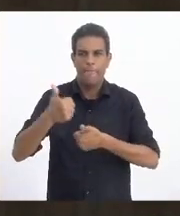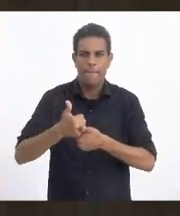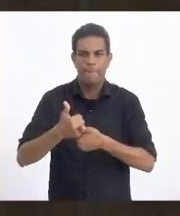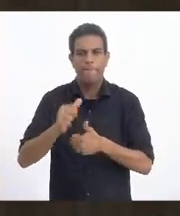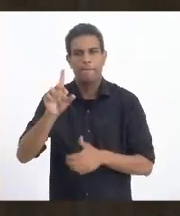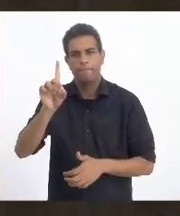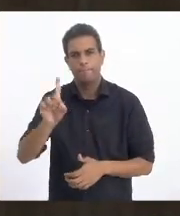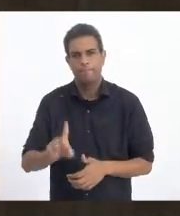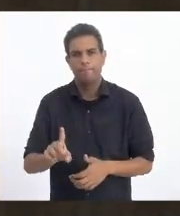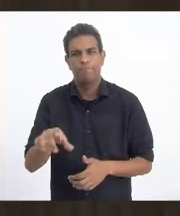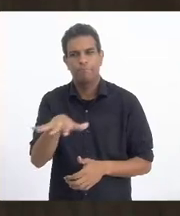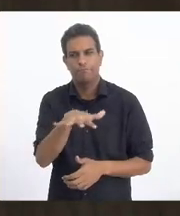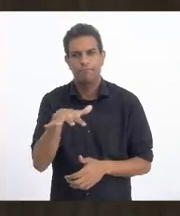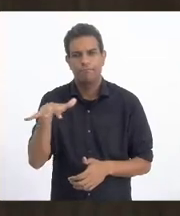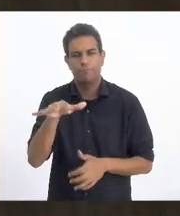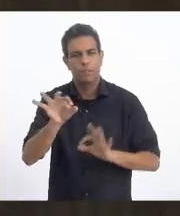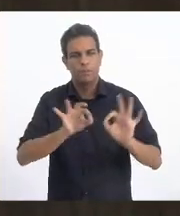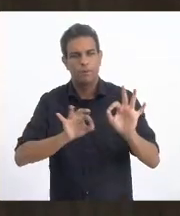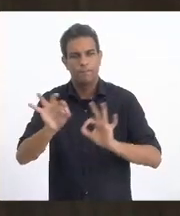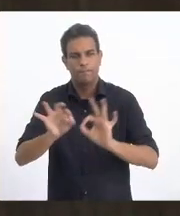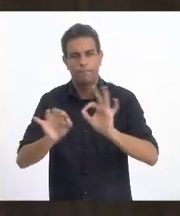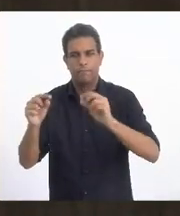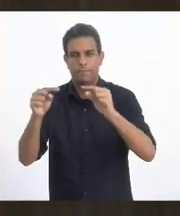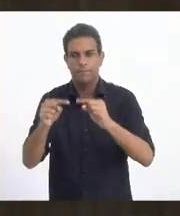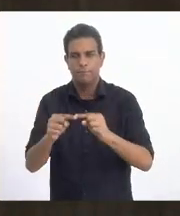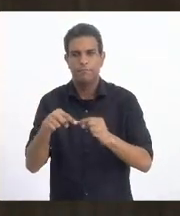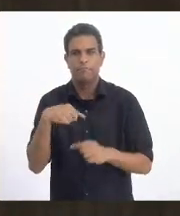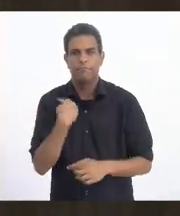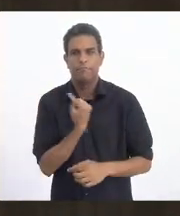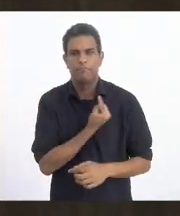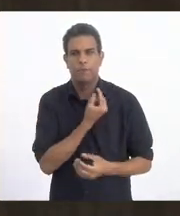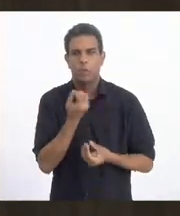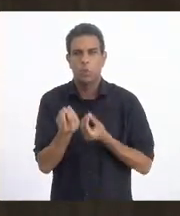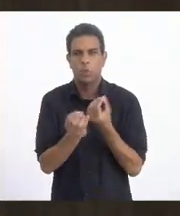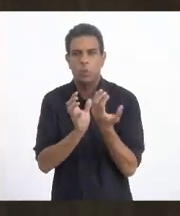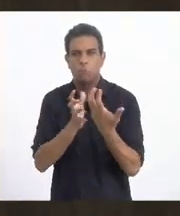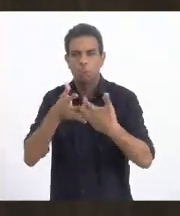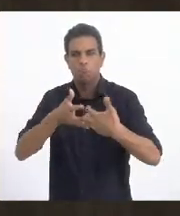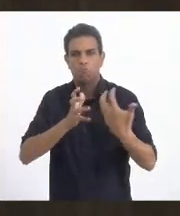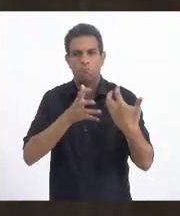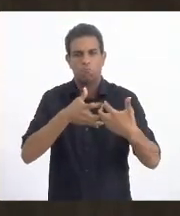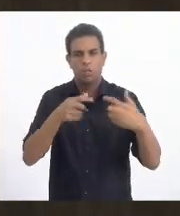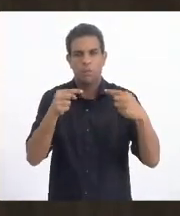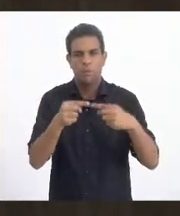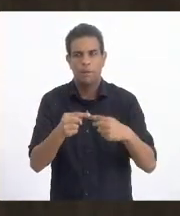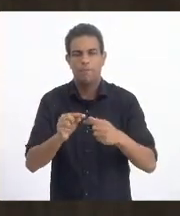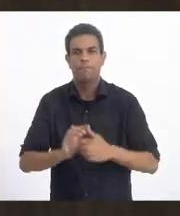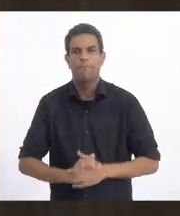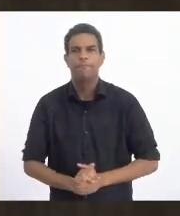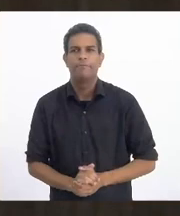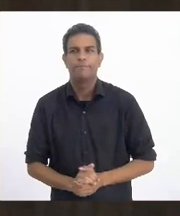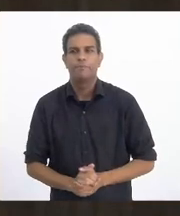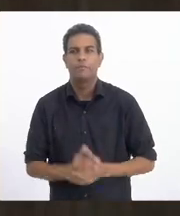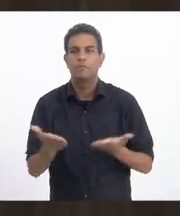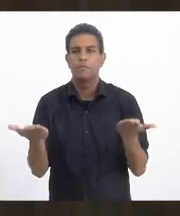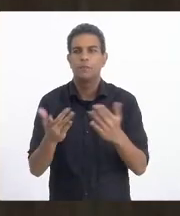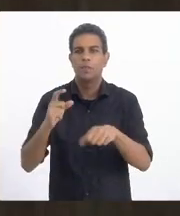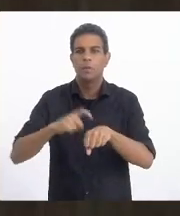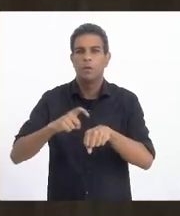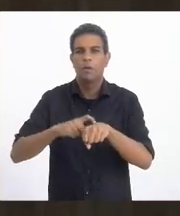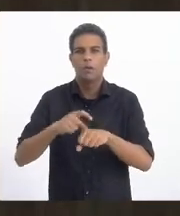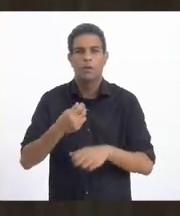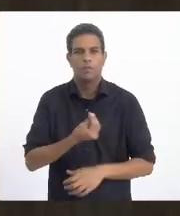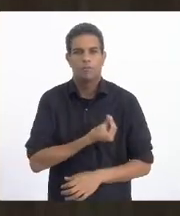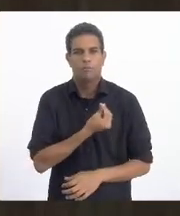estamos reestruturando de novo a Aspra nossa, mas continuamos na luta. E nós estamos aqui hoje